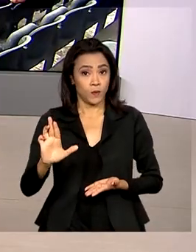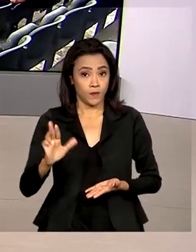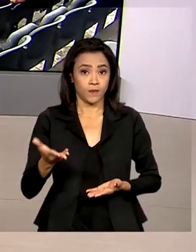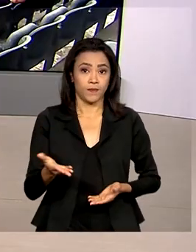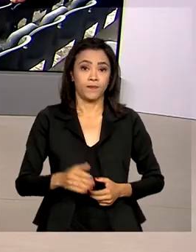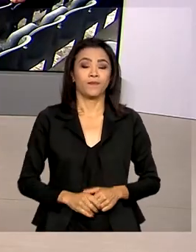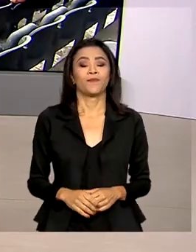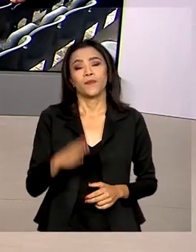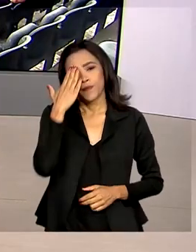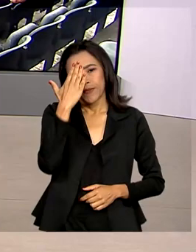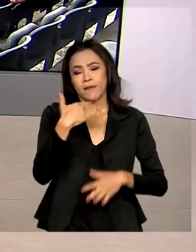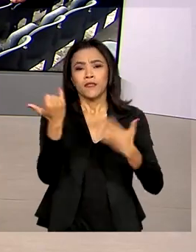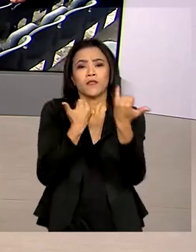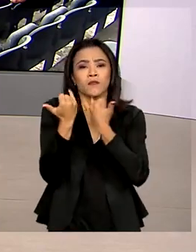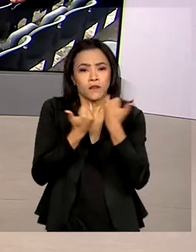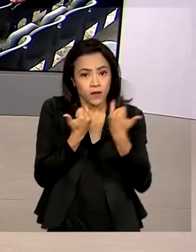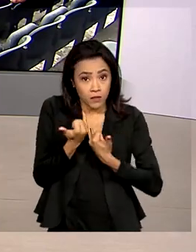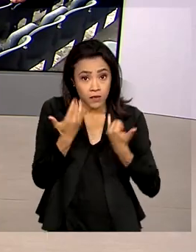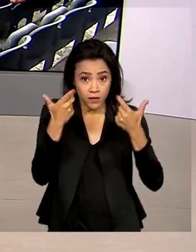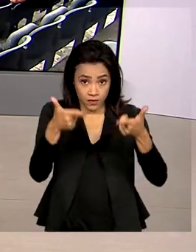obrigada pelas suas informações ao vivo direto de Santos